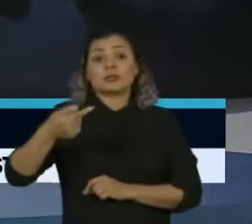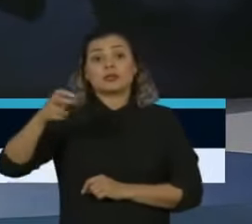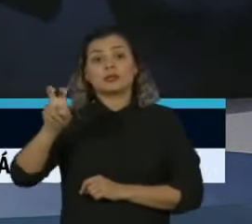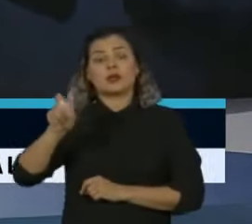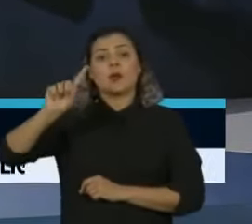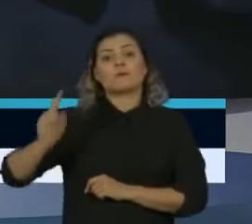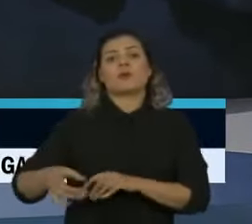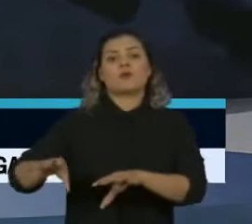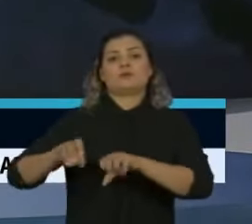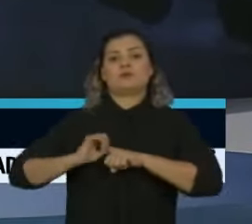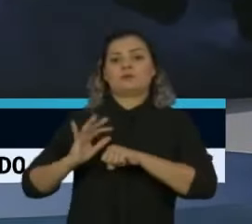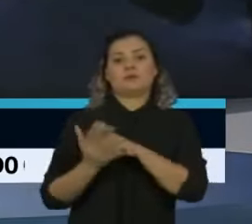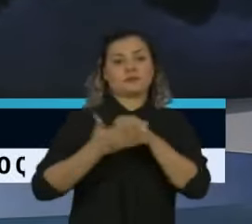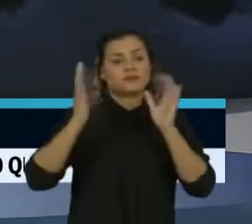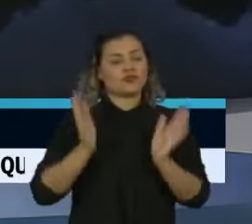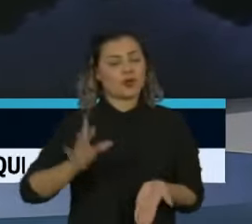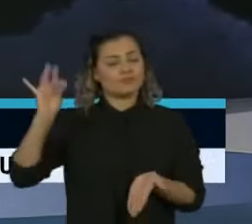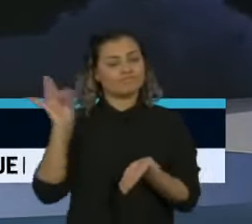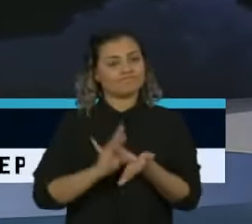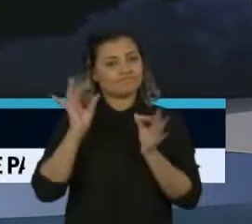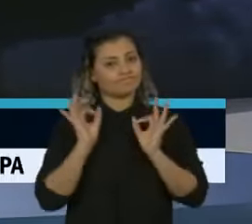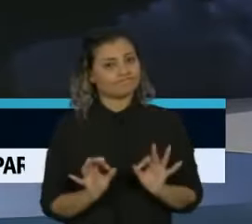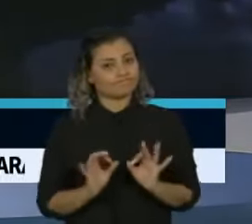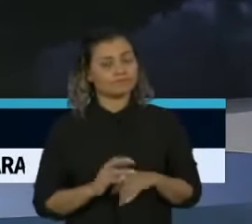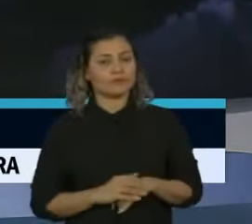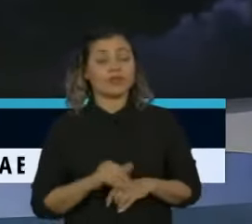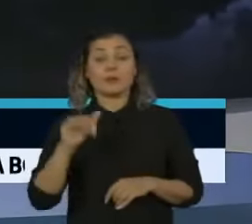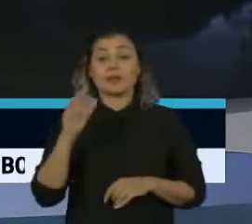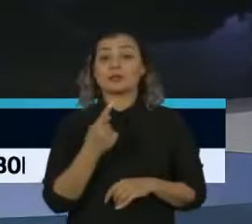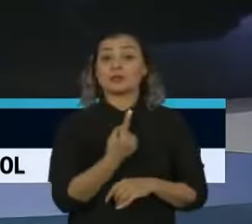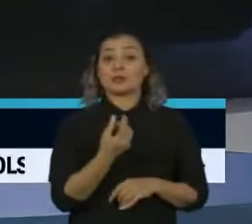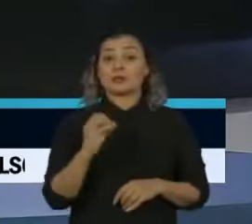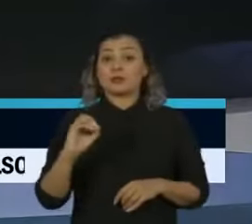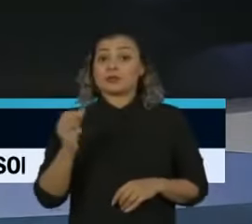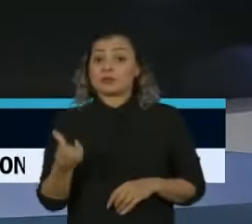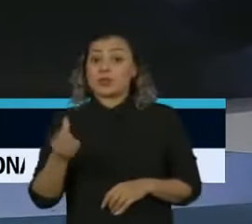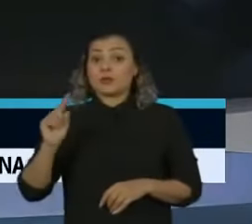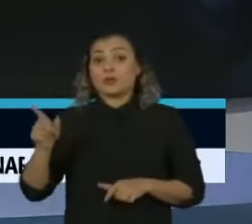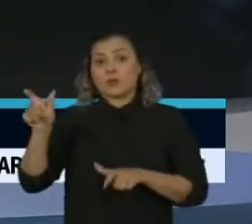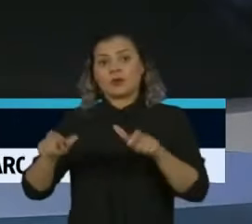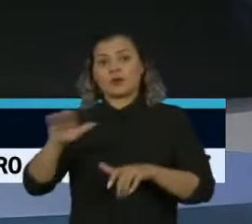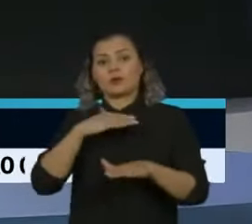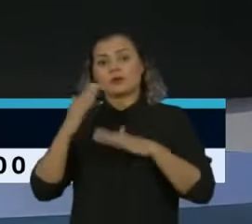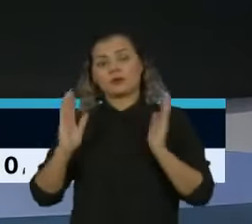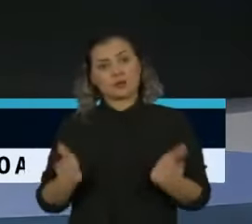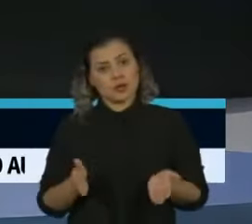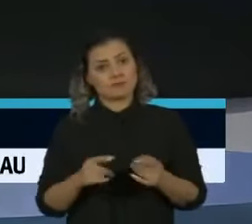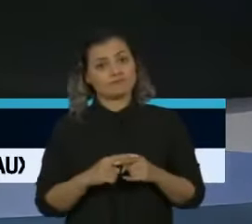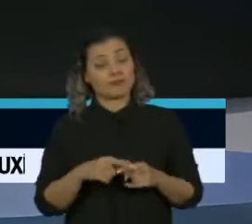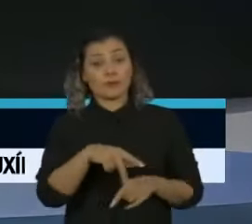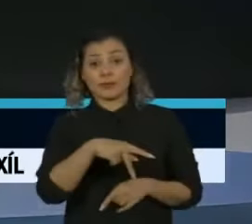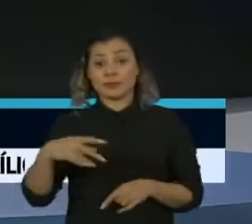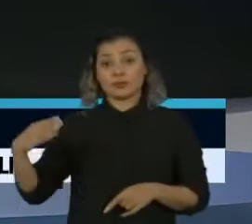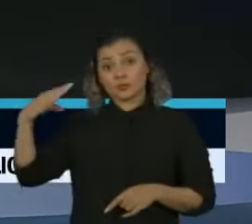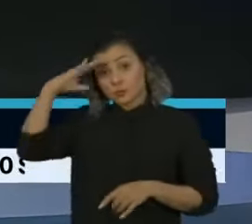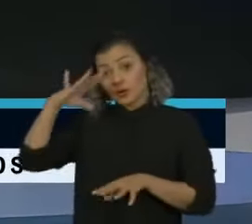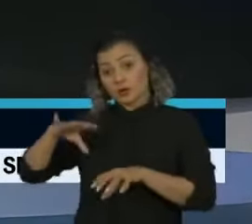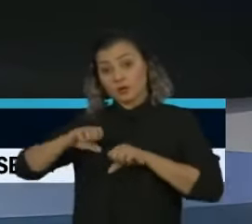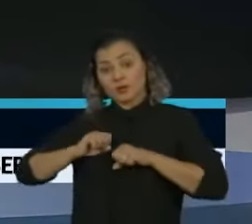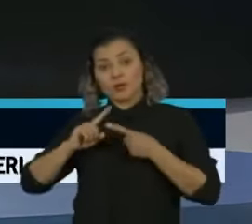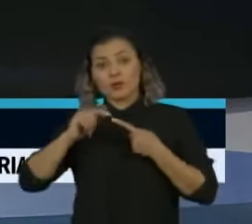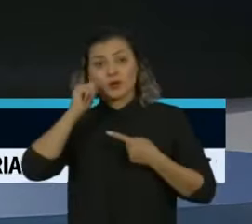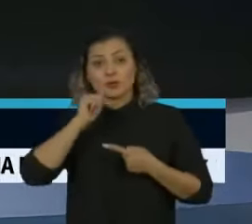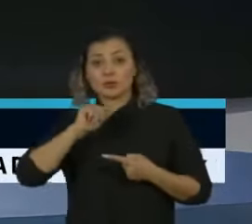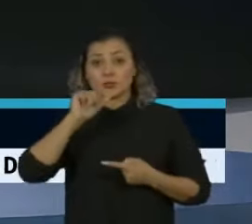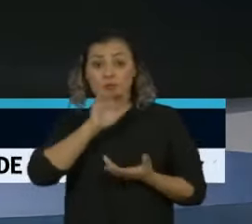3.275.000 casos confirmados de Covid-19. Mais de 106 mil pessoas já morreram. Depois do presidente Jair Bolsonaro e da